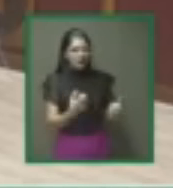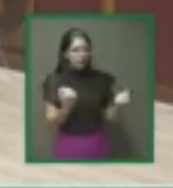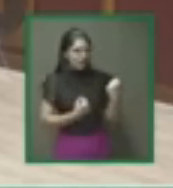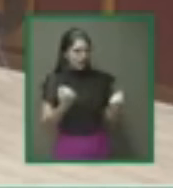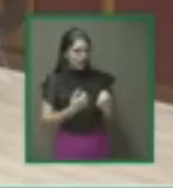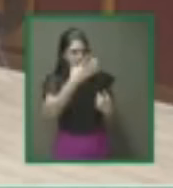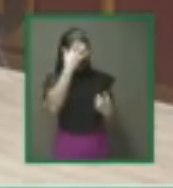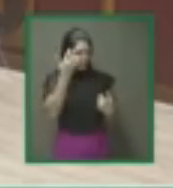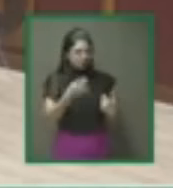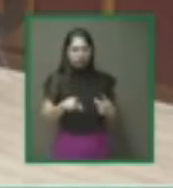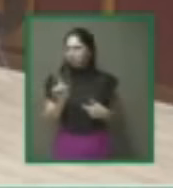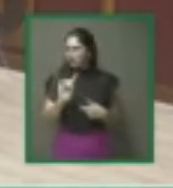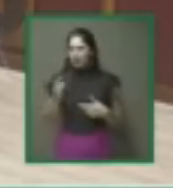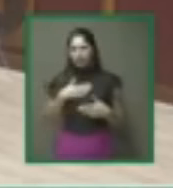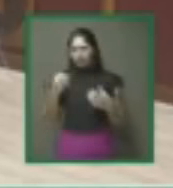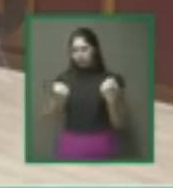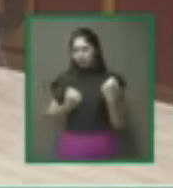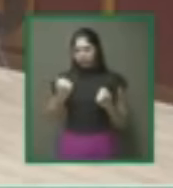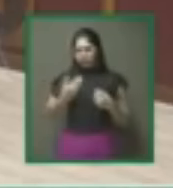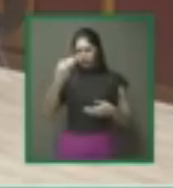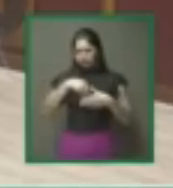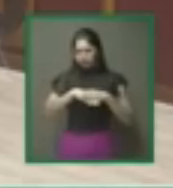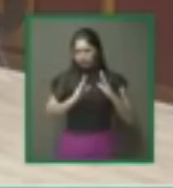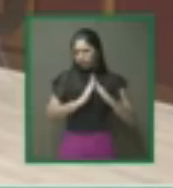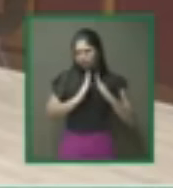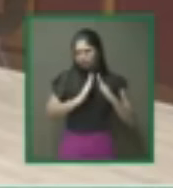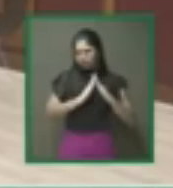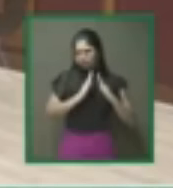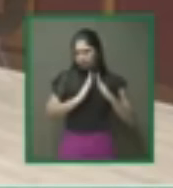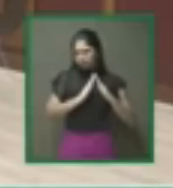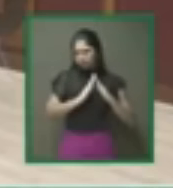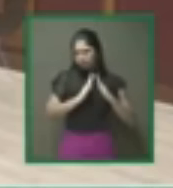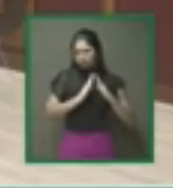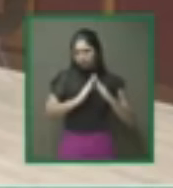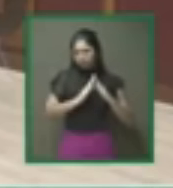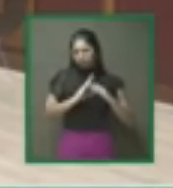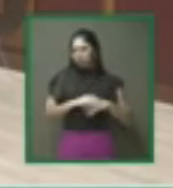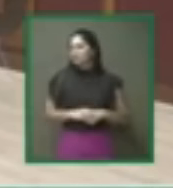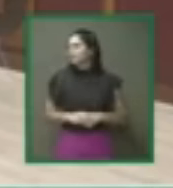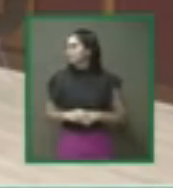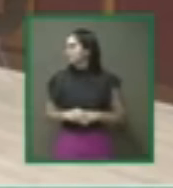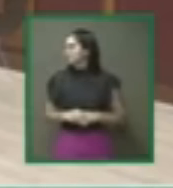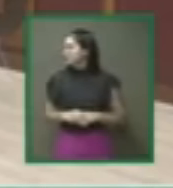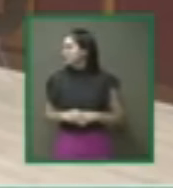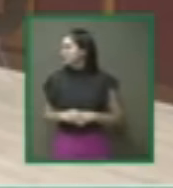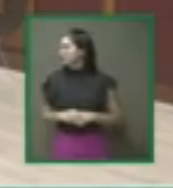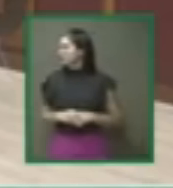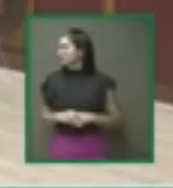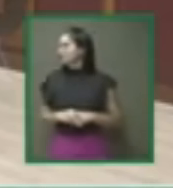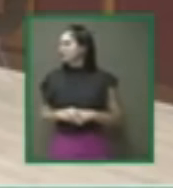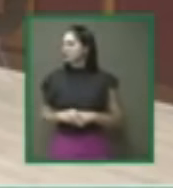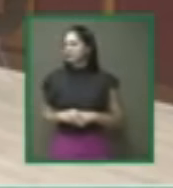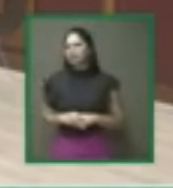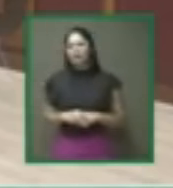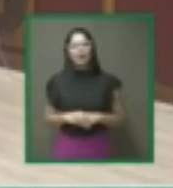Não, o meu carro estava aqui. Seu carro estava aí. Tá. E no momento,